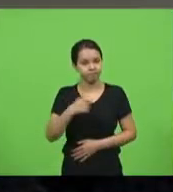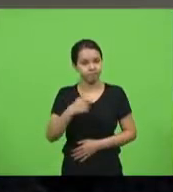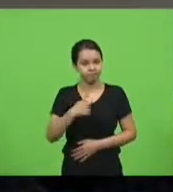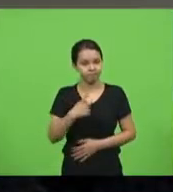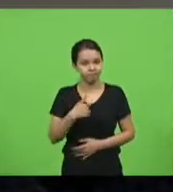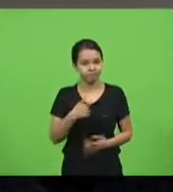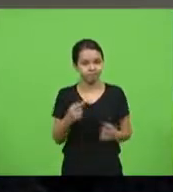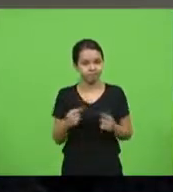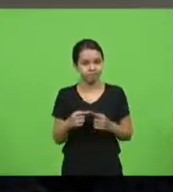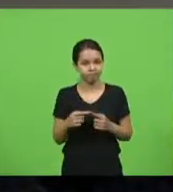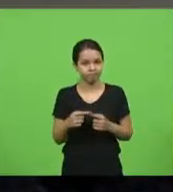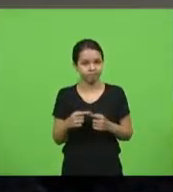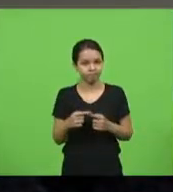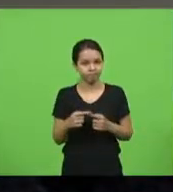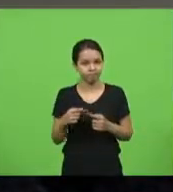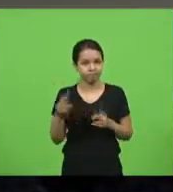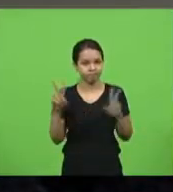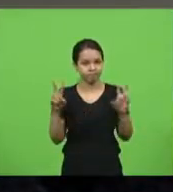relação à distribuição